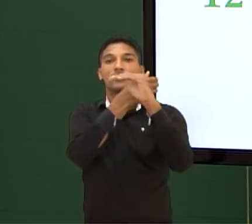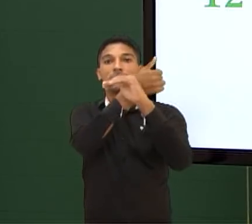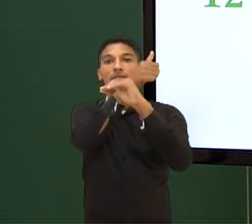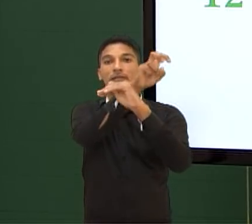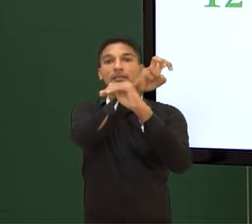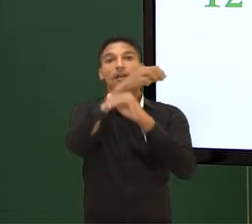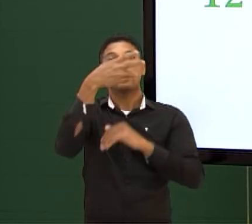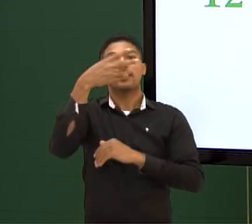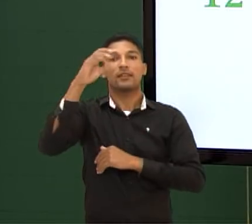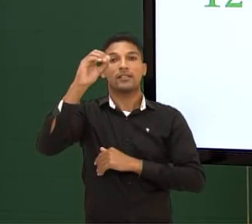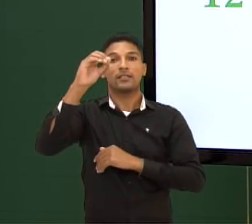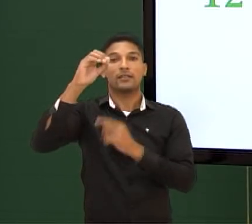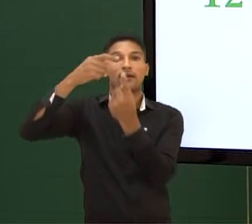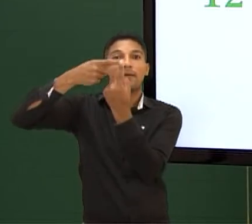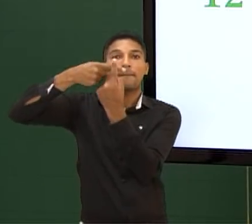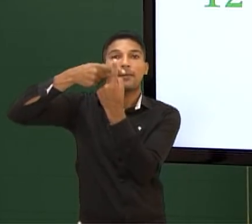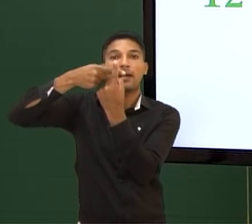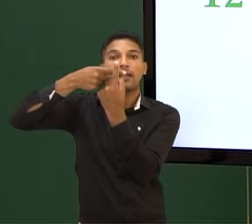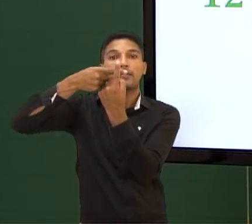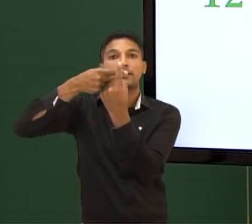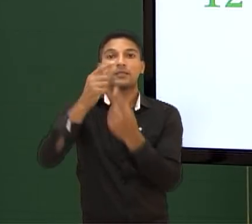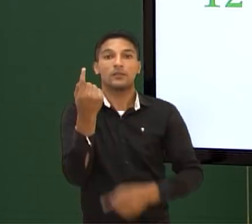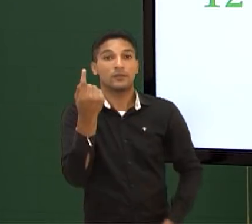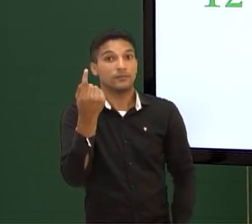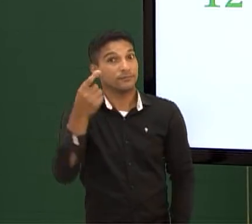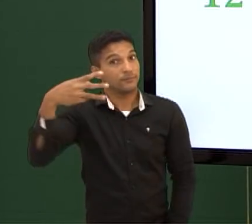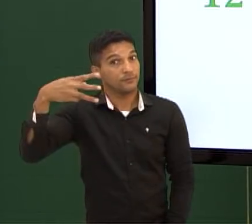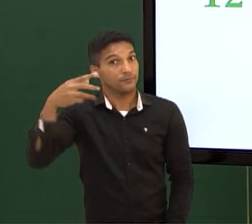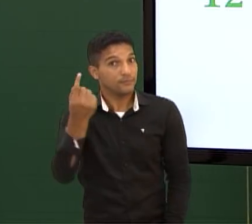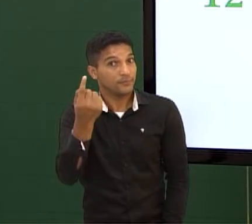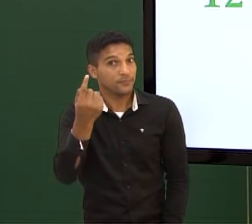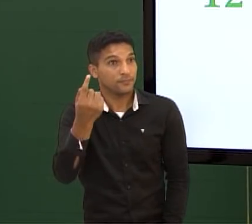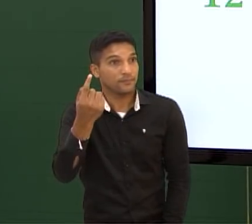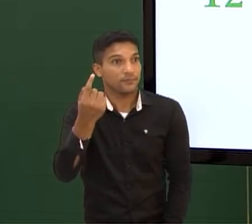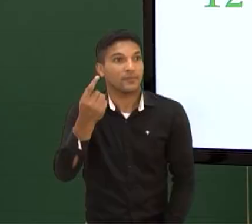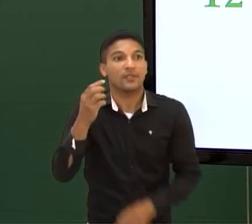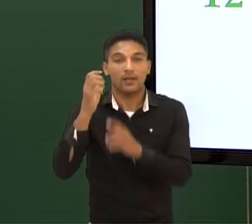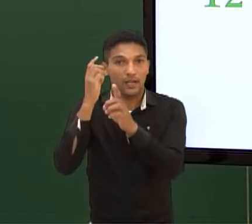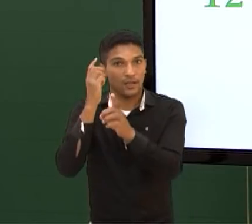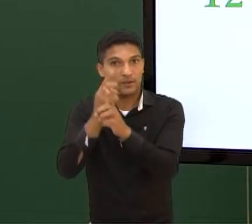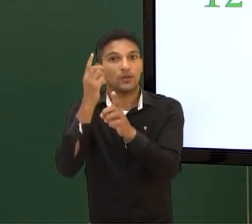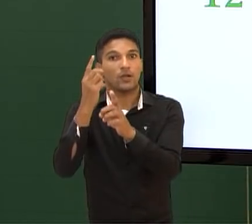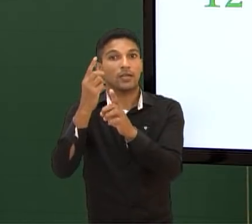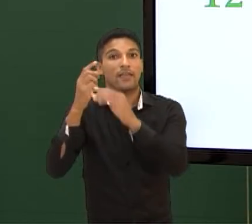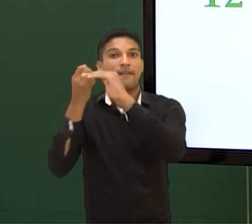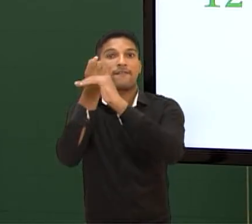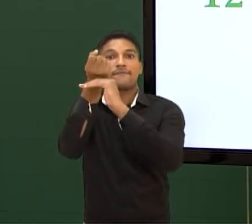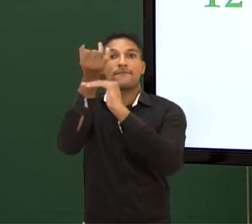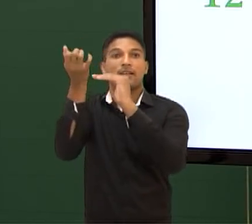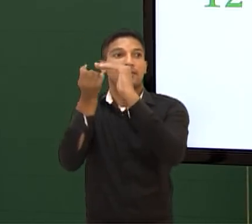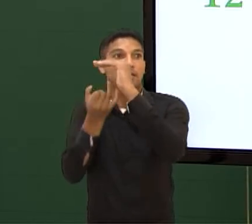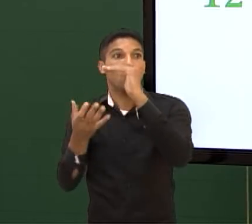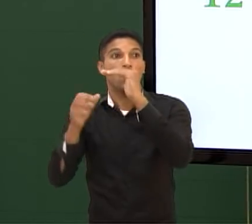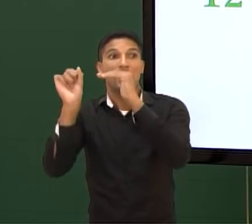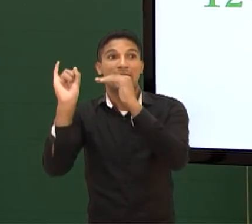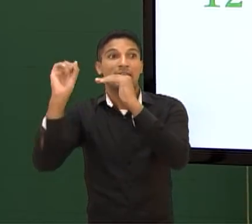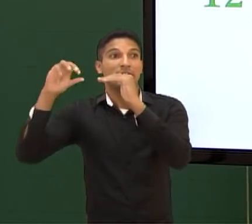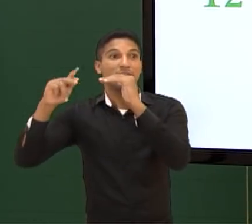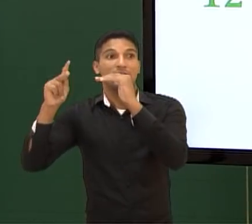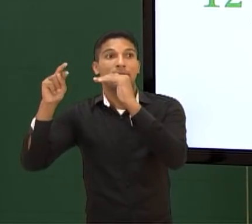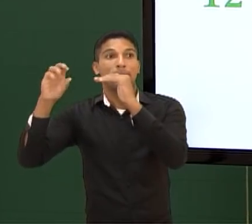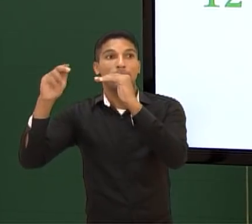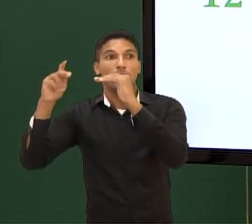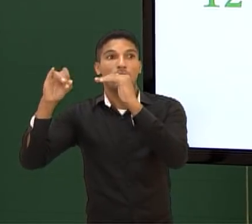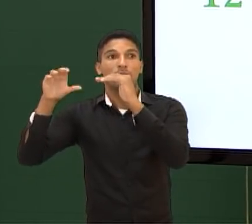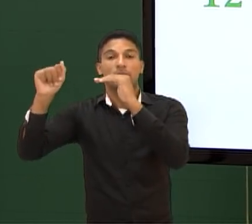E 30 mais 1 é o quê? 31. Então, eu achei que a minha primeira fração, que é uma fração imprópria agora, né,